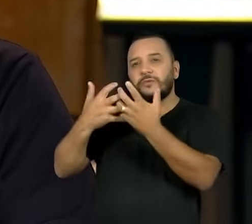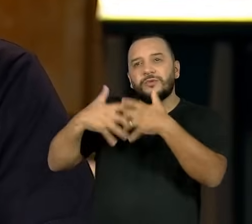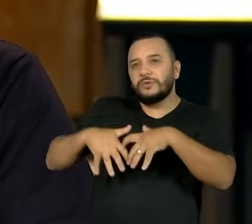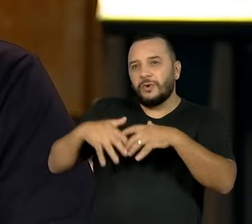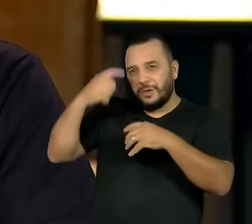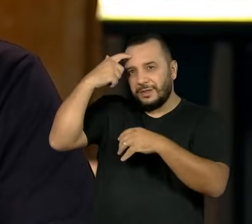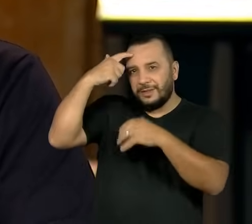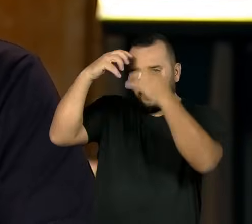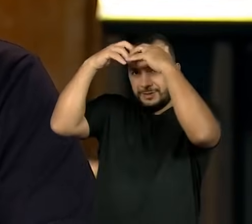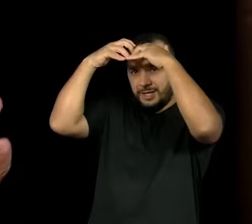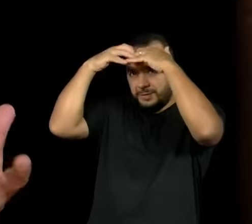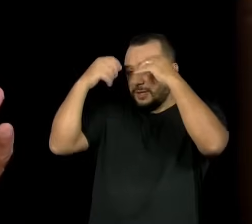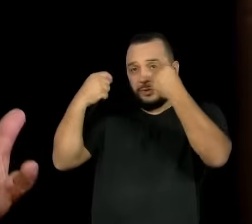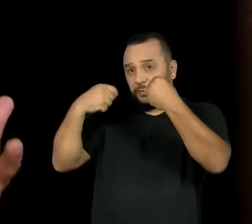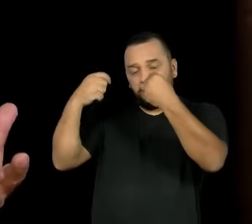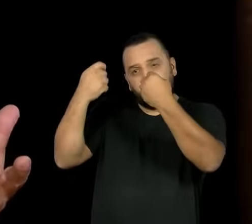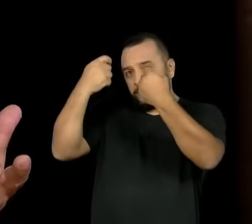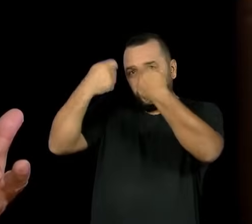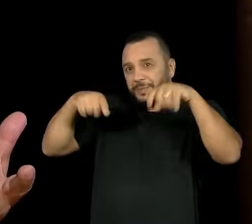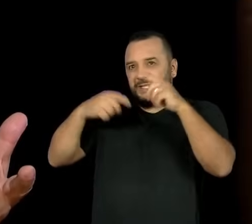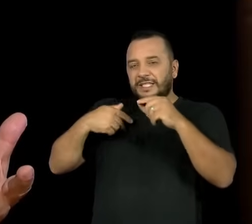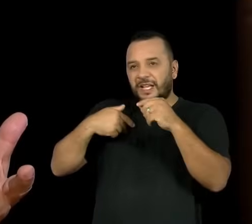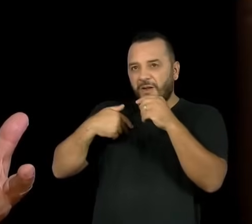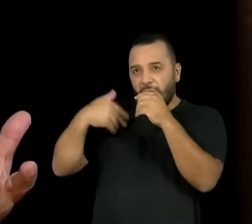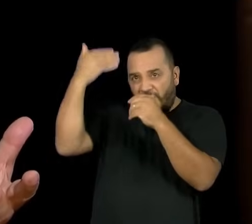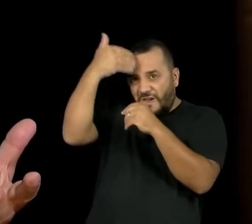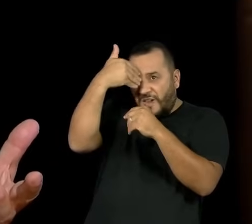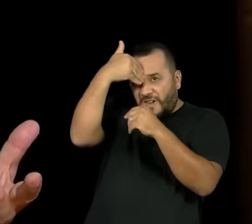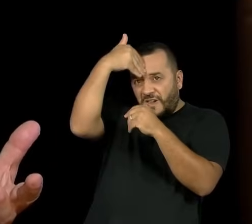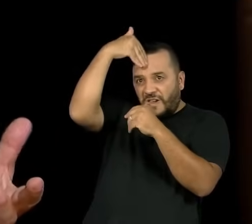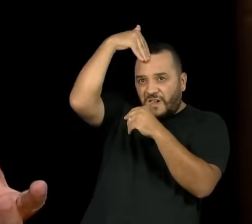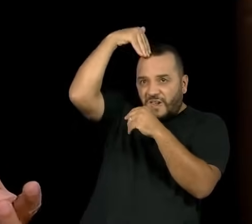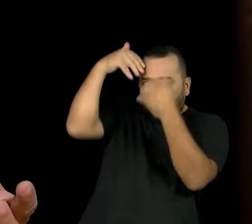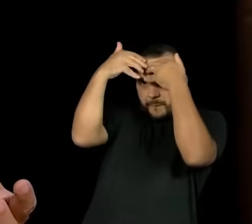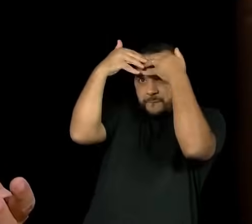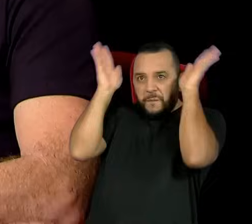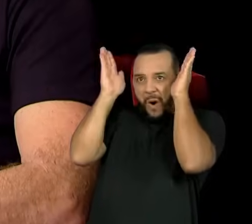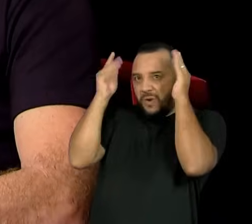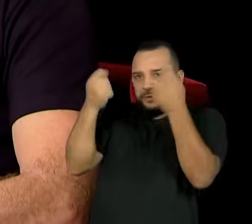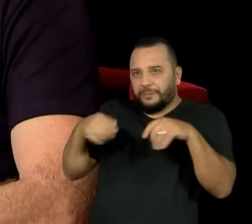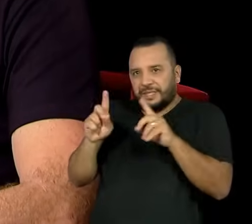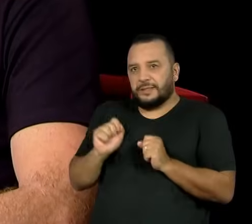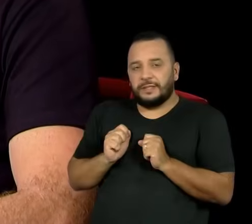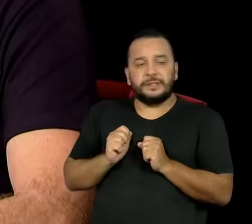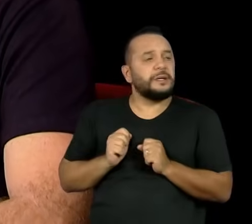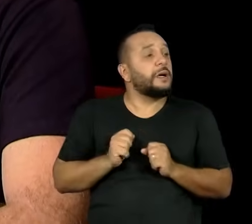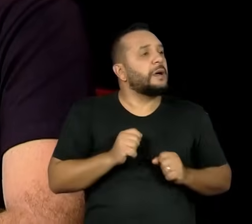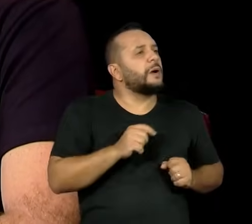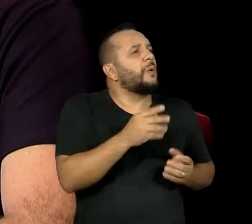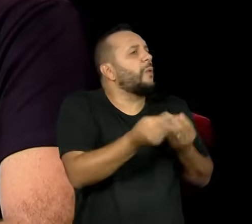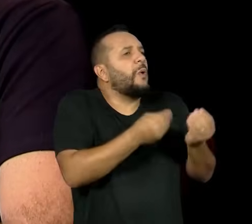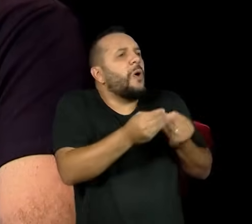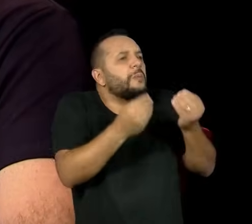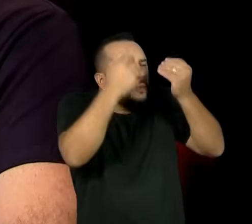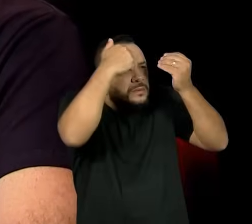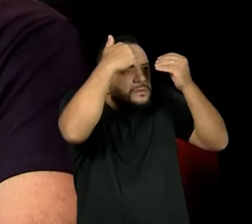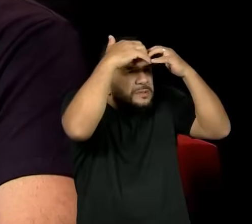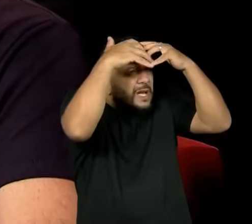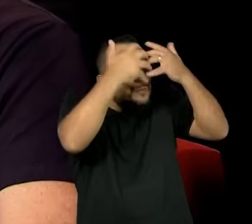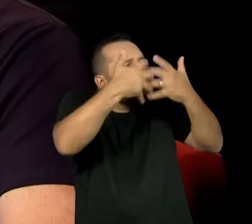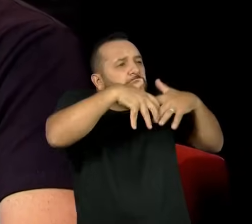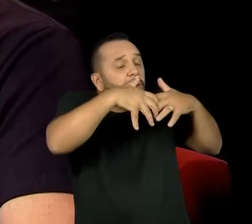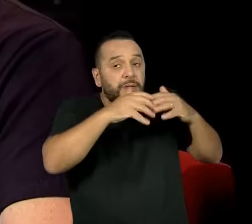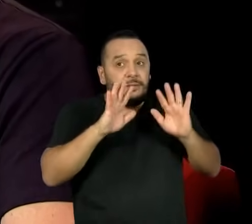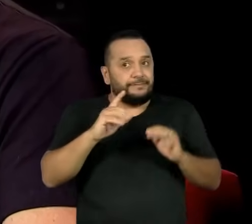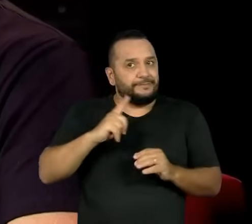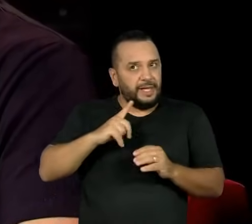sem precisar abrir o cérebro. Como que é possível ver o cérebro funcionando? Depende da técnica, mas de forma geral, o cérebro